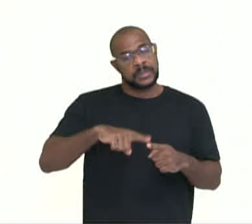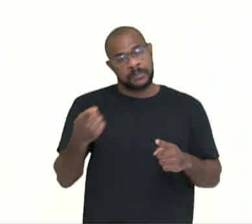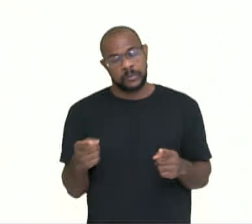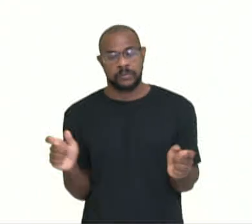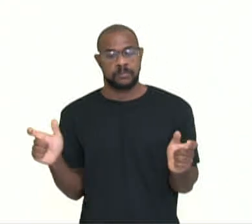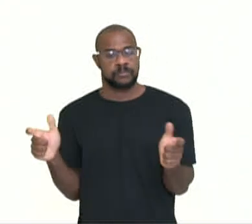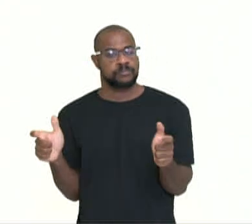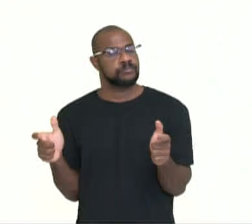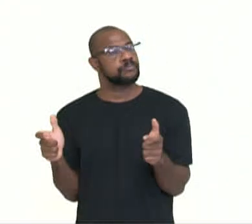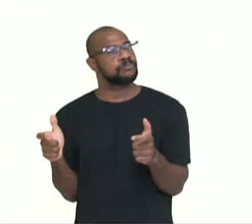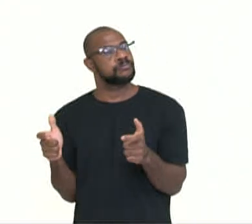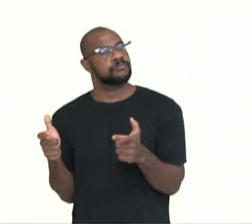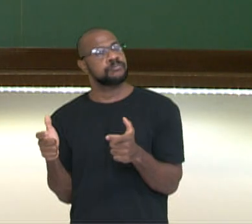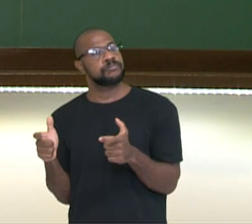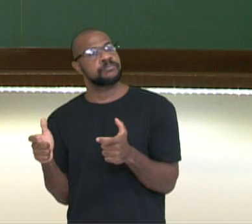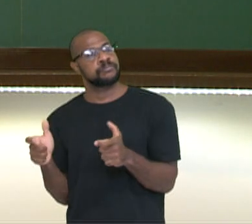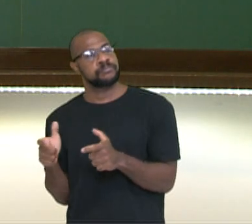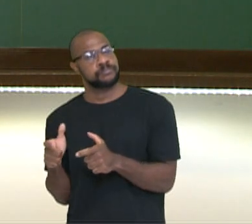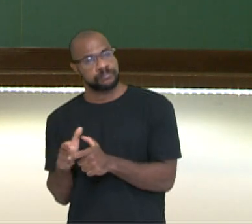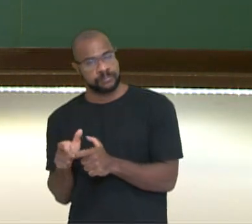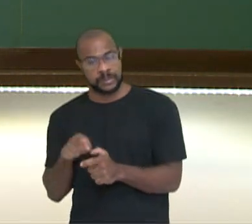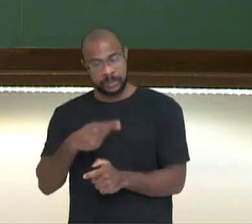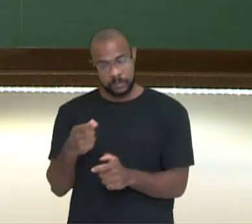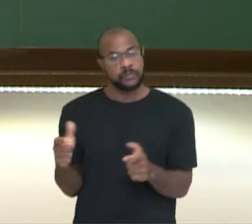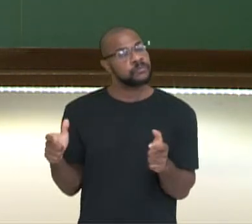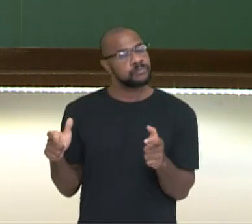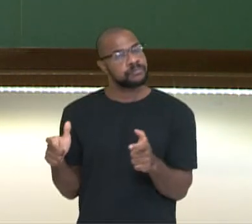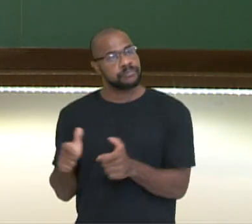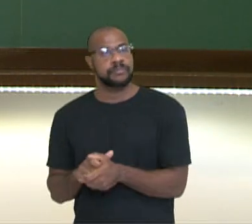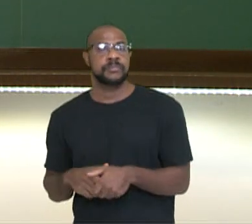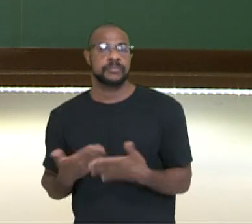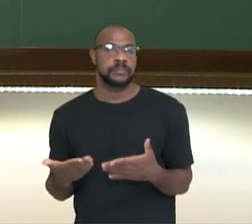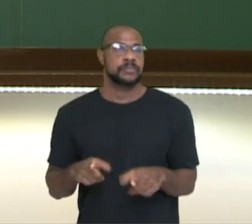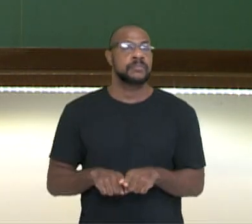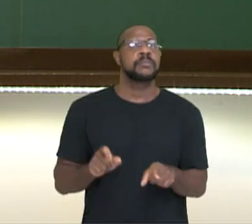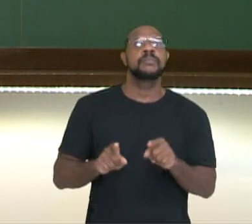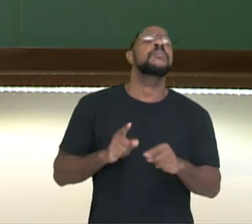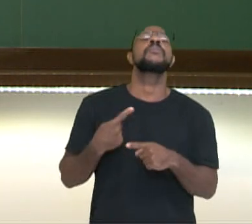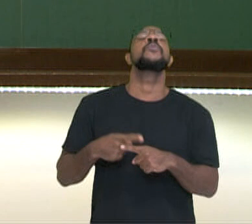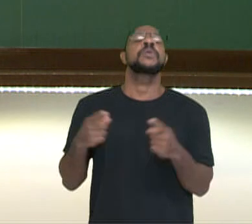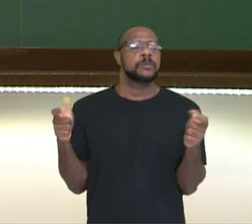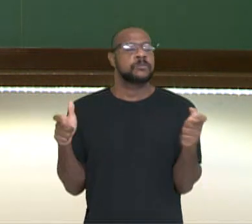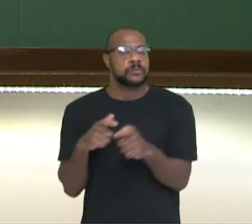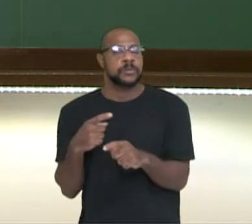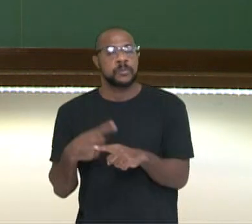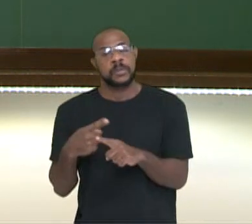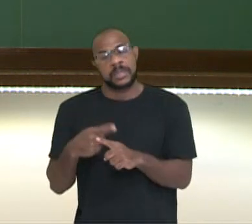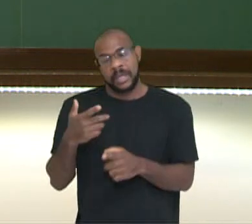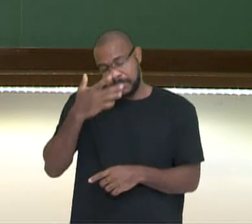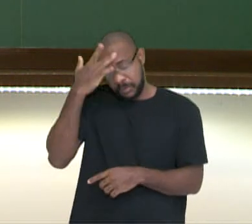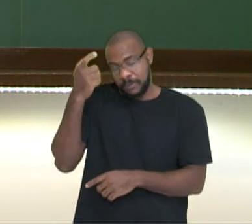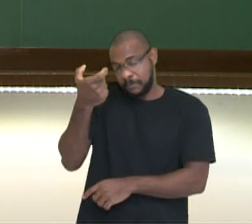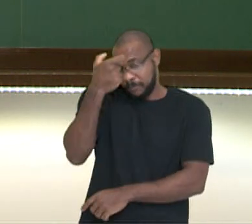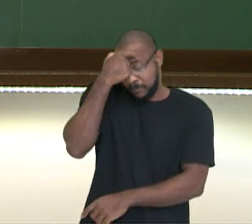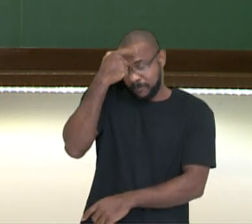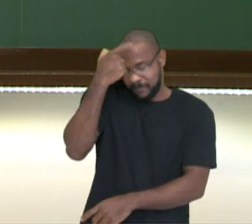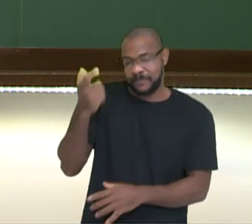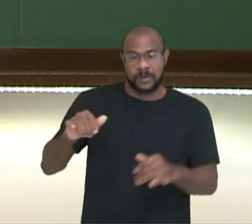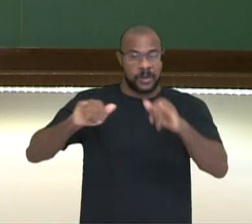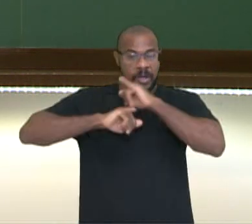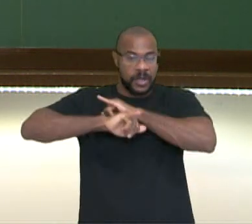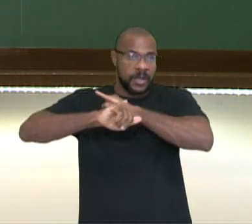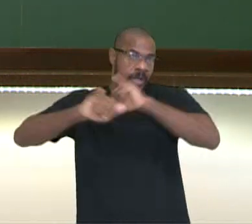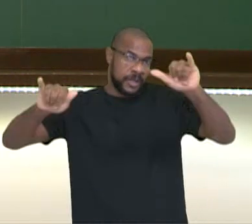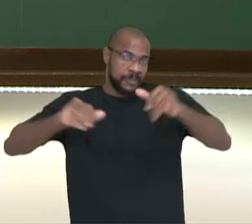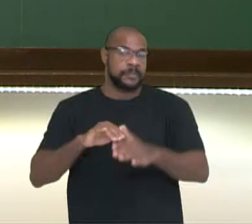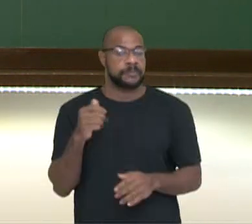diminuindo. Por que foi diminuindo? Uma das razões é a conscientização da população, né? De tomar mais cuidados, principalmente